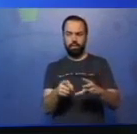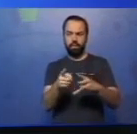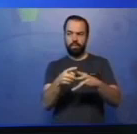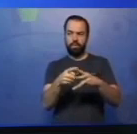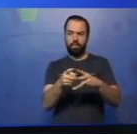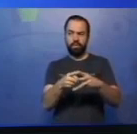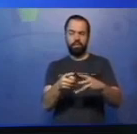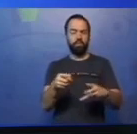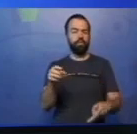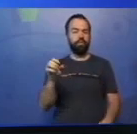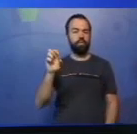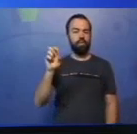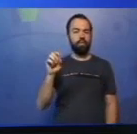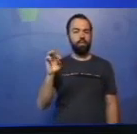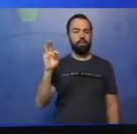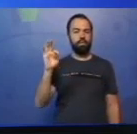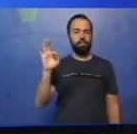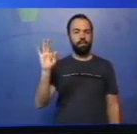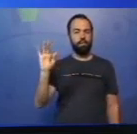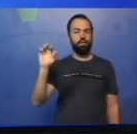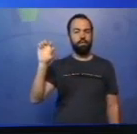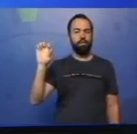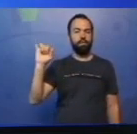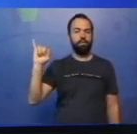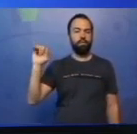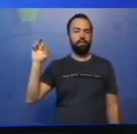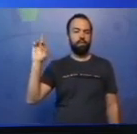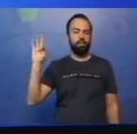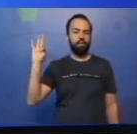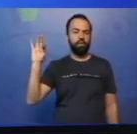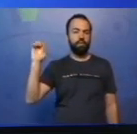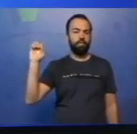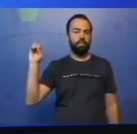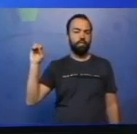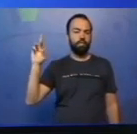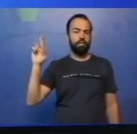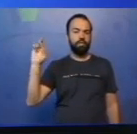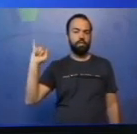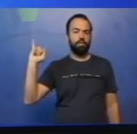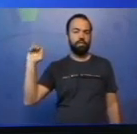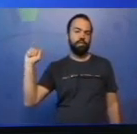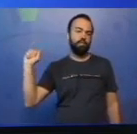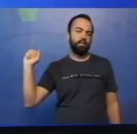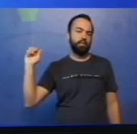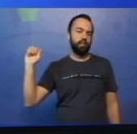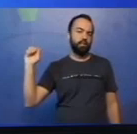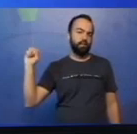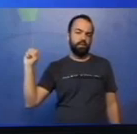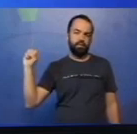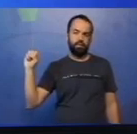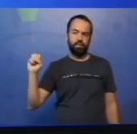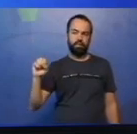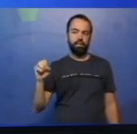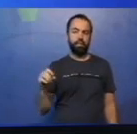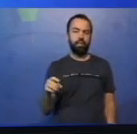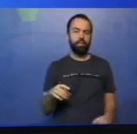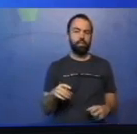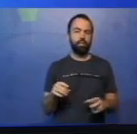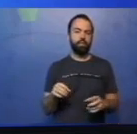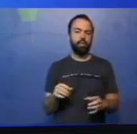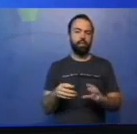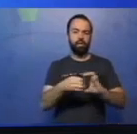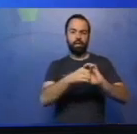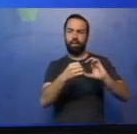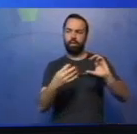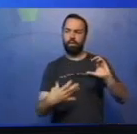em região litorânea. São cidades comerciais, centro administrativo e econômico do país. Nós temos, por exemplo, aqui a cidade